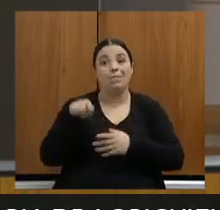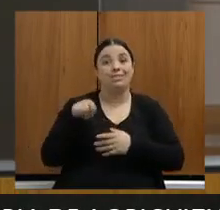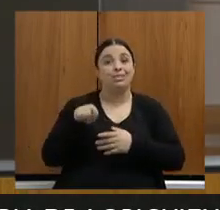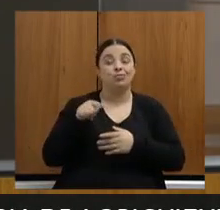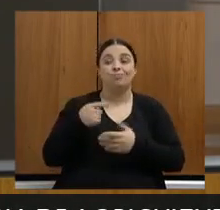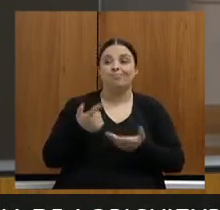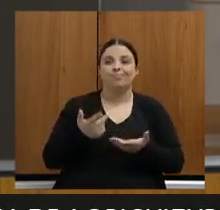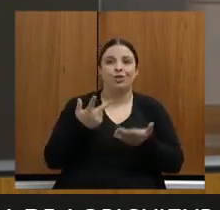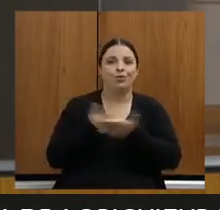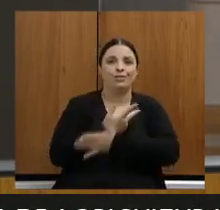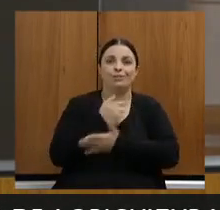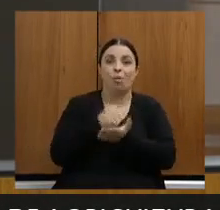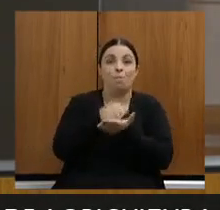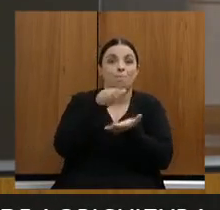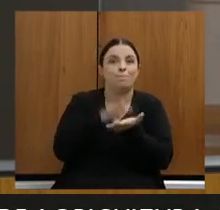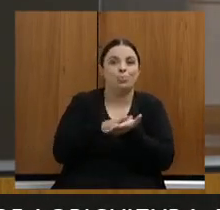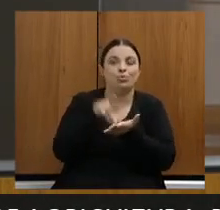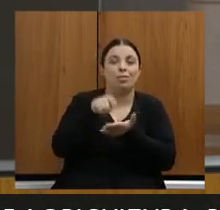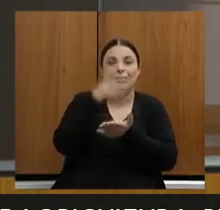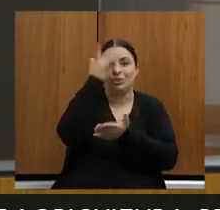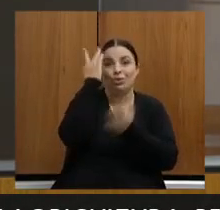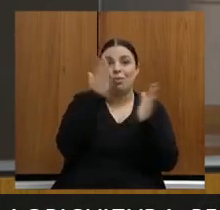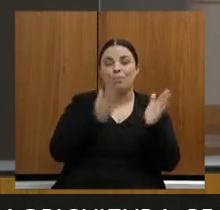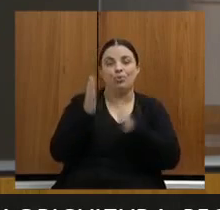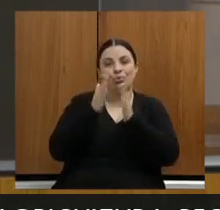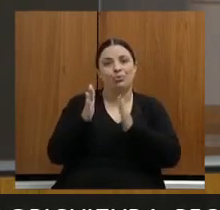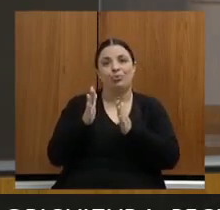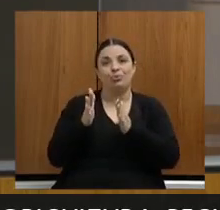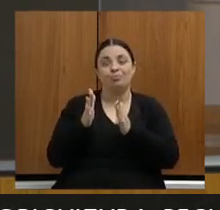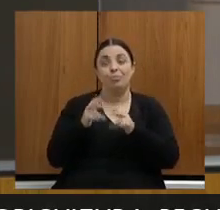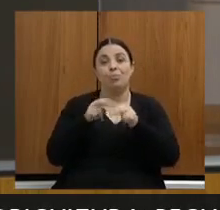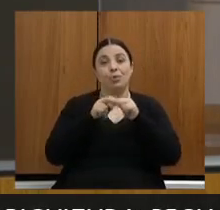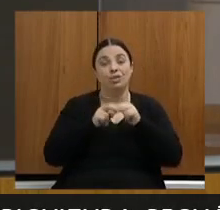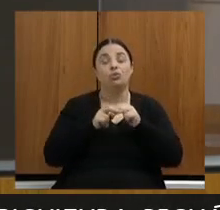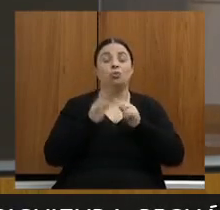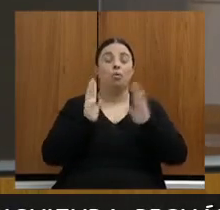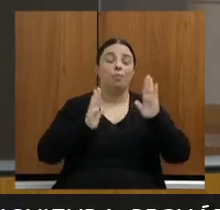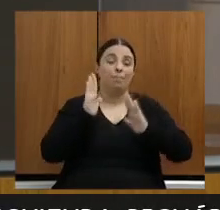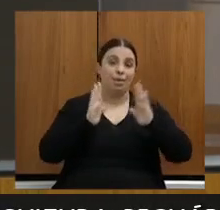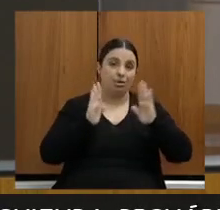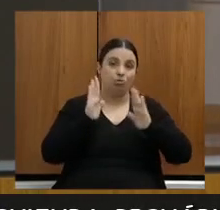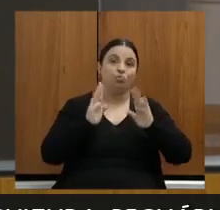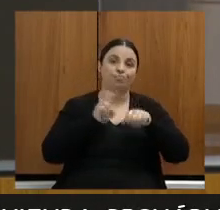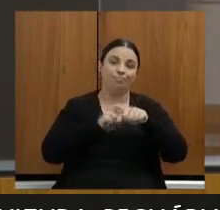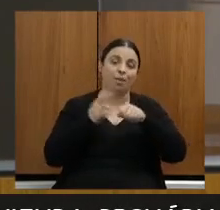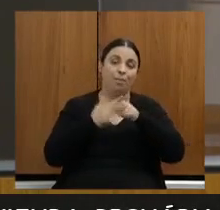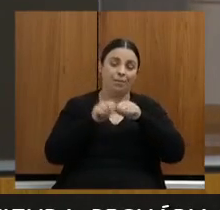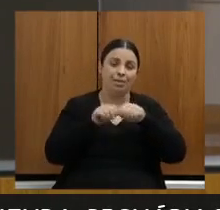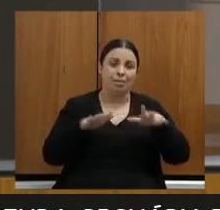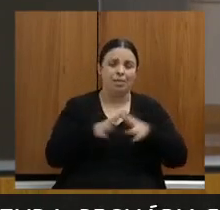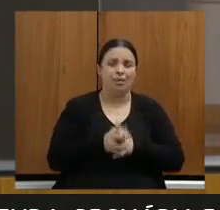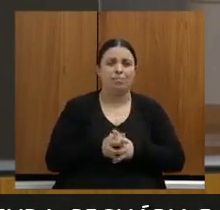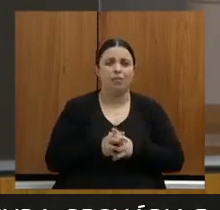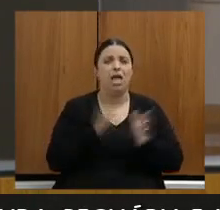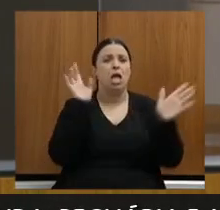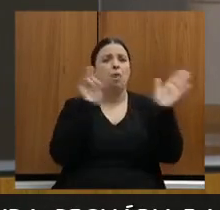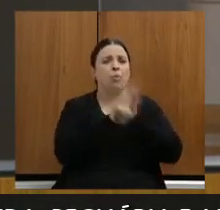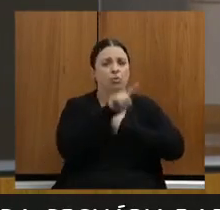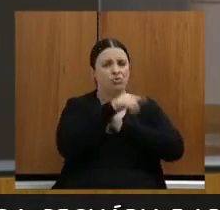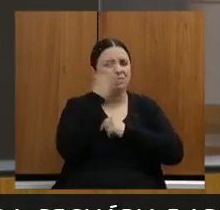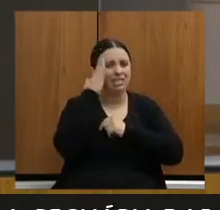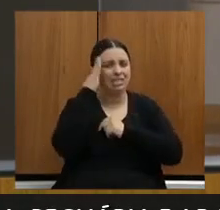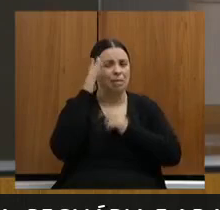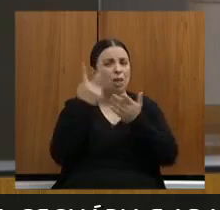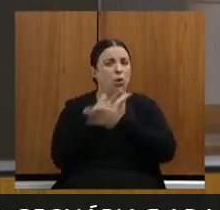Dona Euzébia que tiveram trabalho viabilizado no período inclusive na pandemia a pergunta que eu faço esse A secretaria é teve ciência